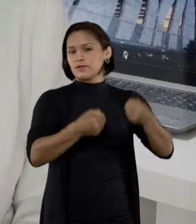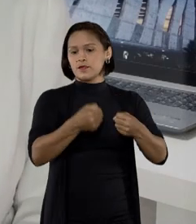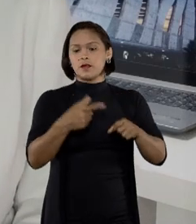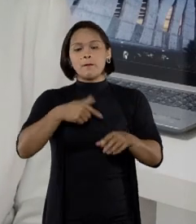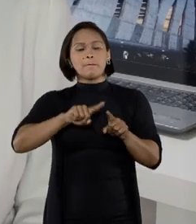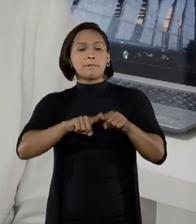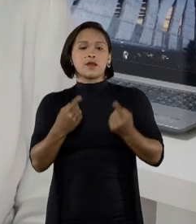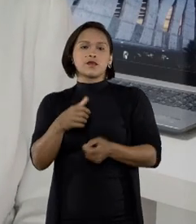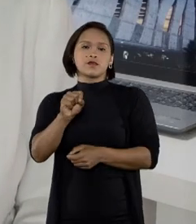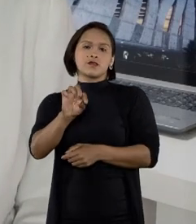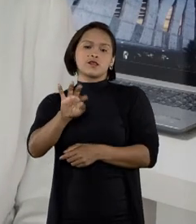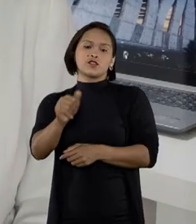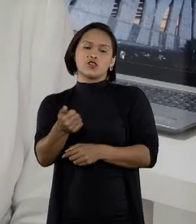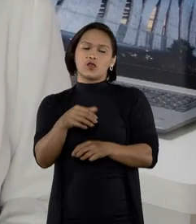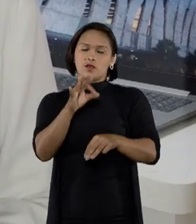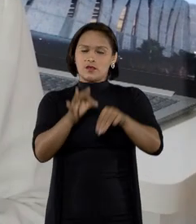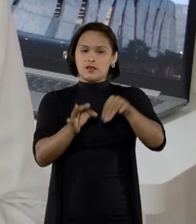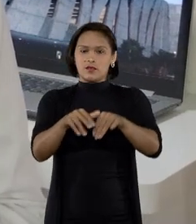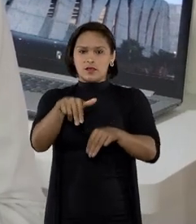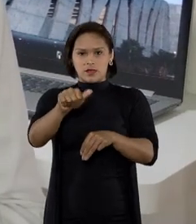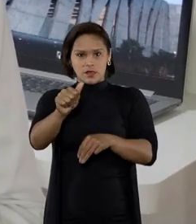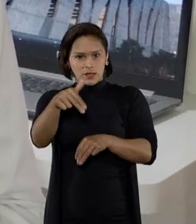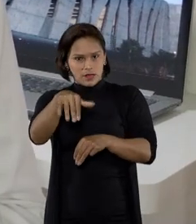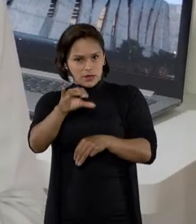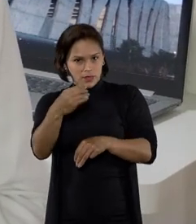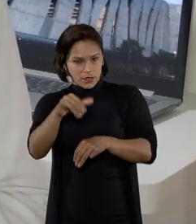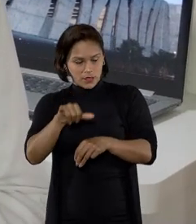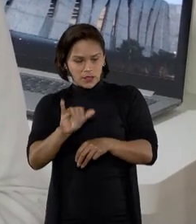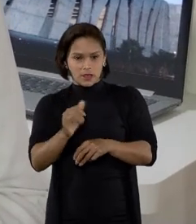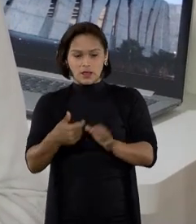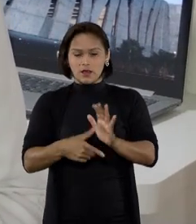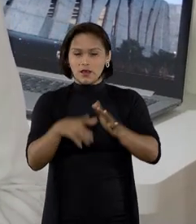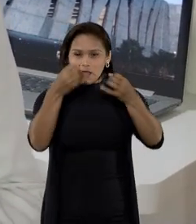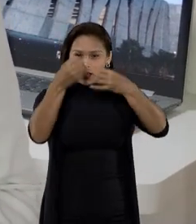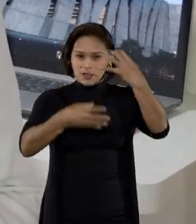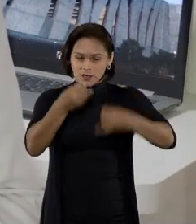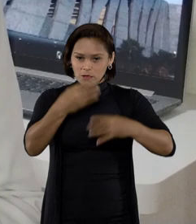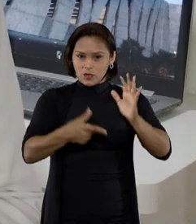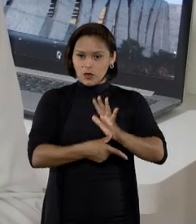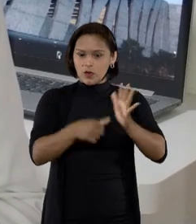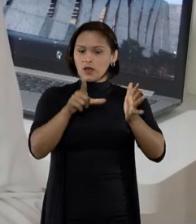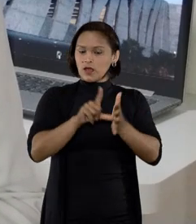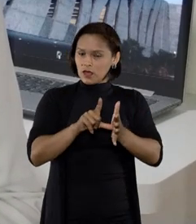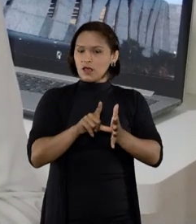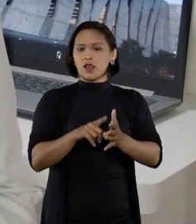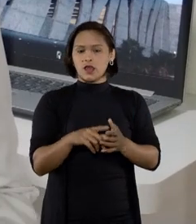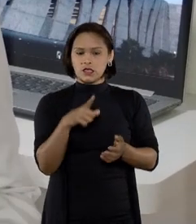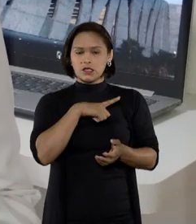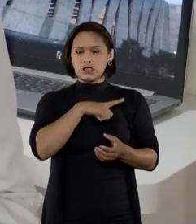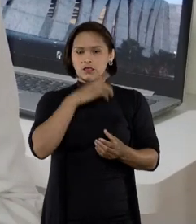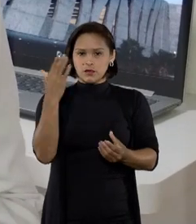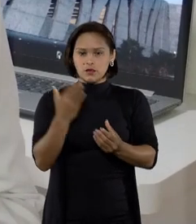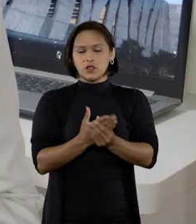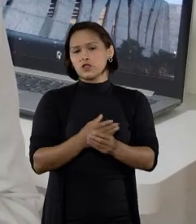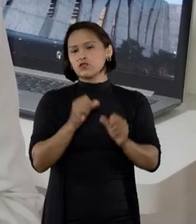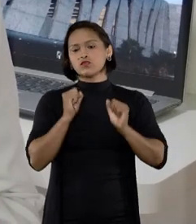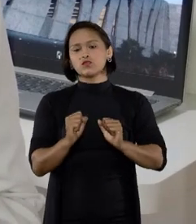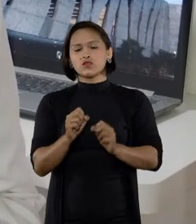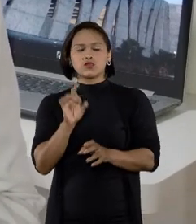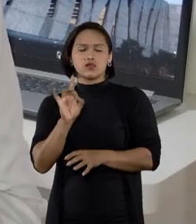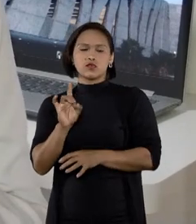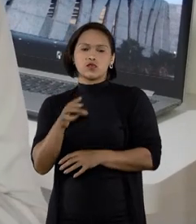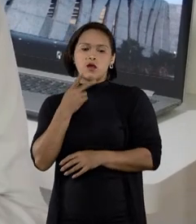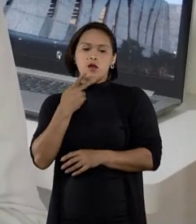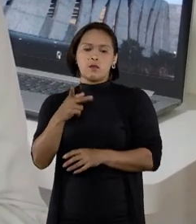a relatora do caso, ministra Nancy Andrighi, citou precedentes do tribunal e ressaltou que essa pretensão só pode ser exercida